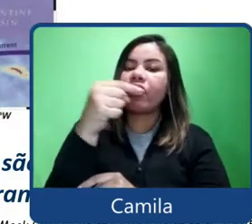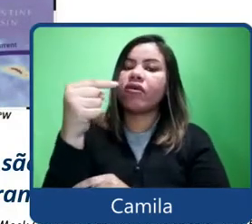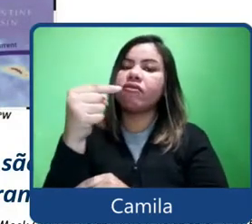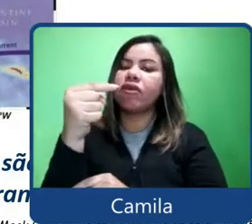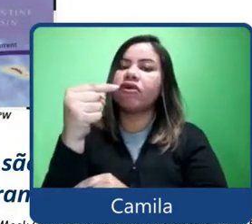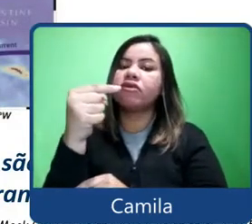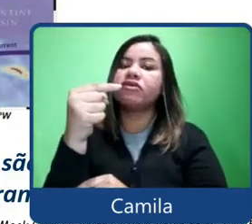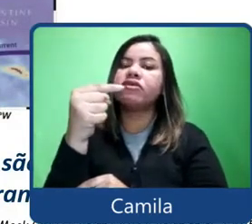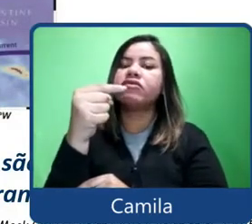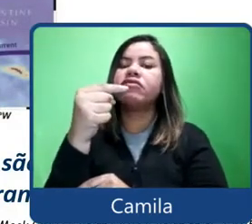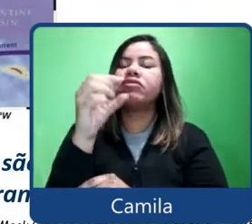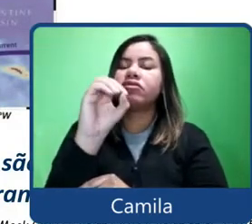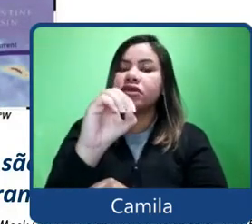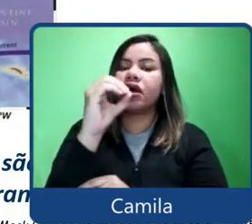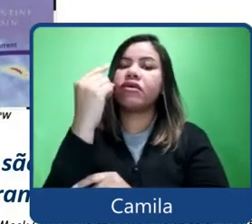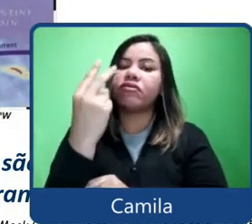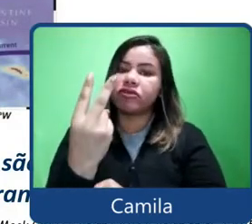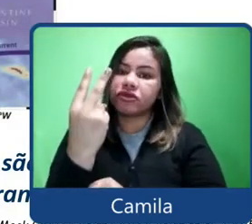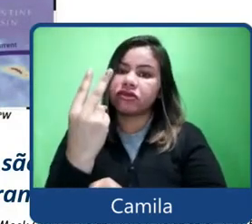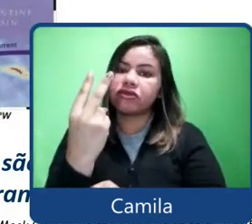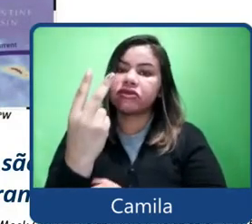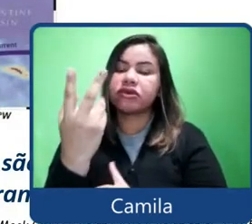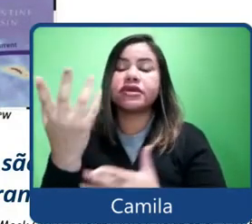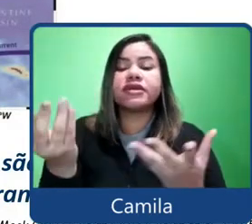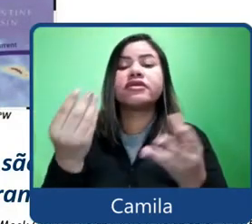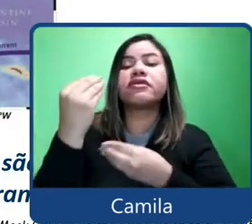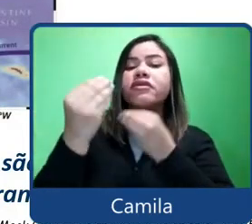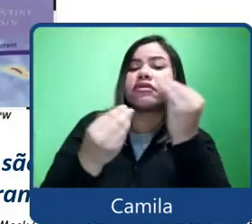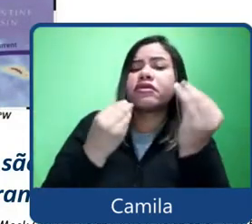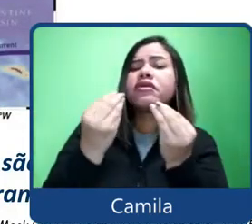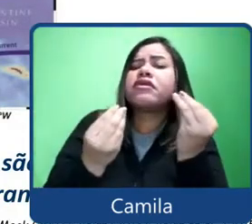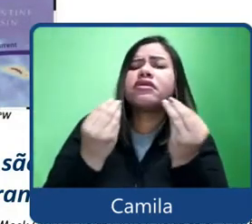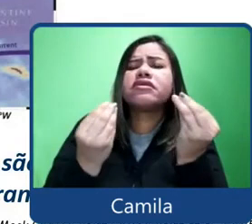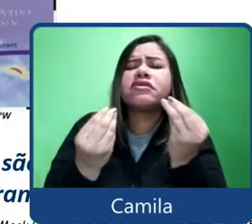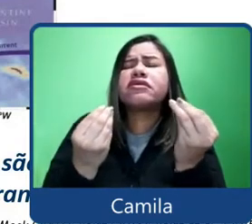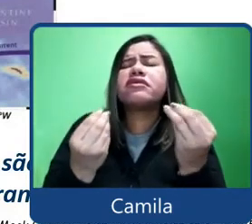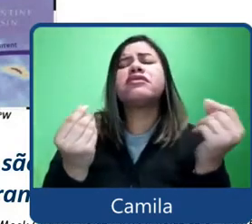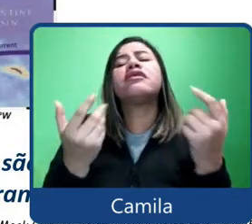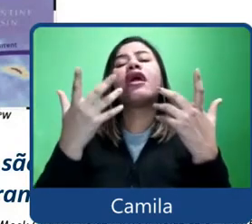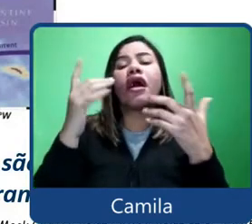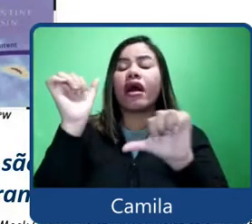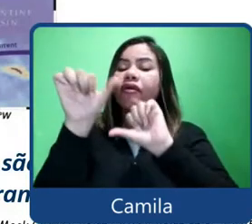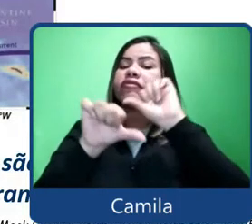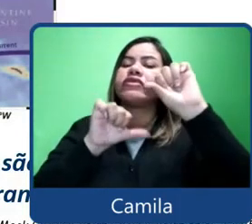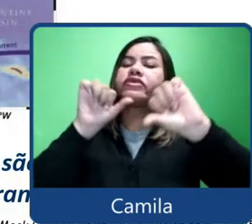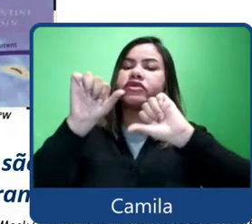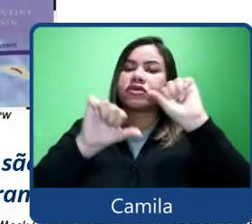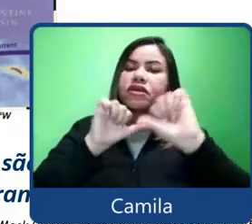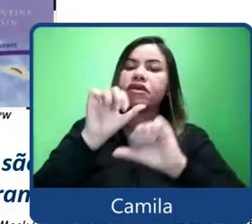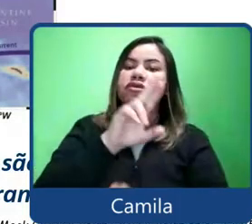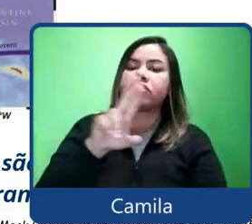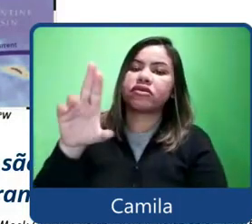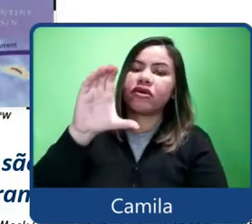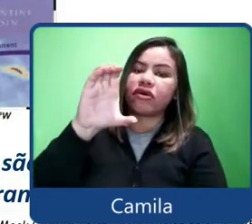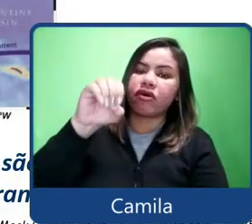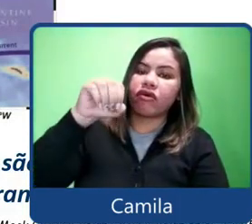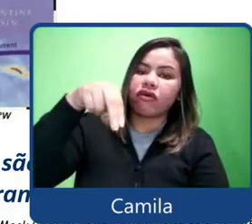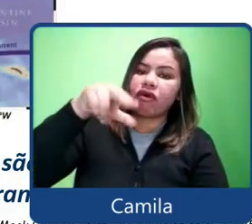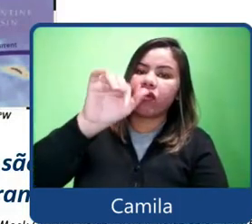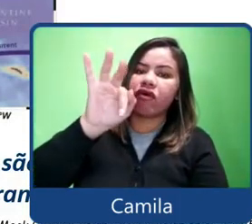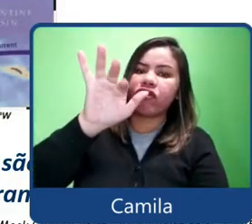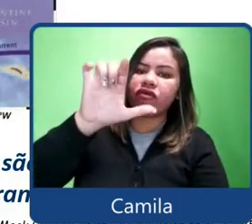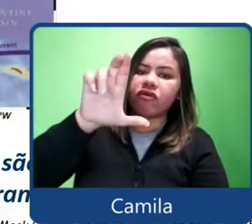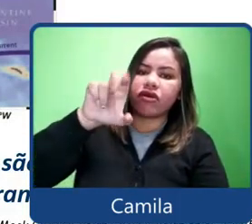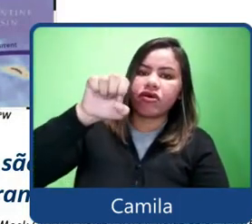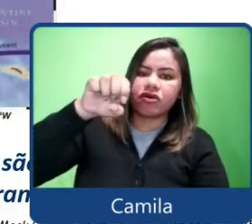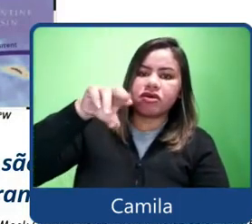migração no modelo. Ou seja, as mudanças nesta feição, chamada de confluência Brasil-Malvinas, inferidas pela